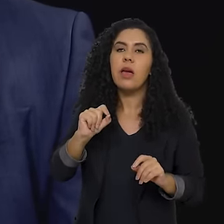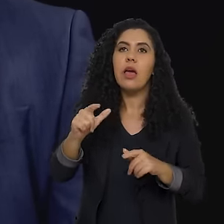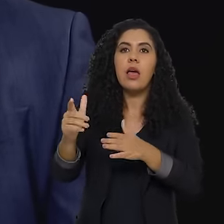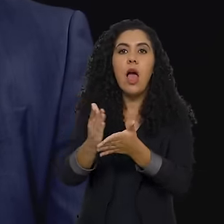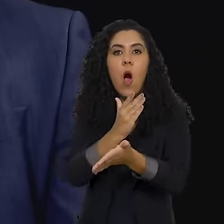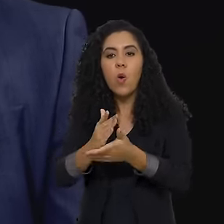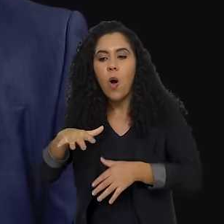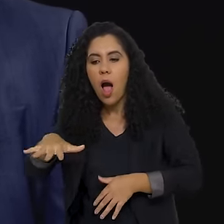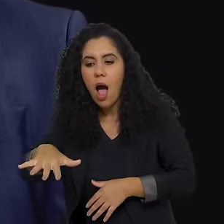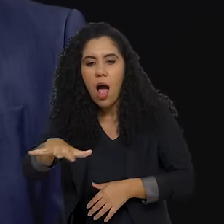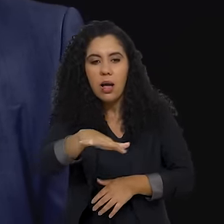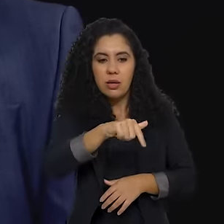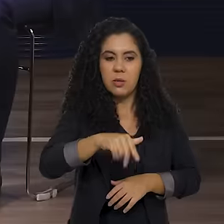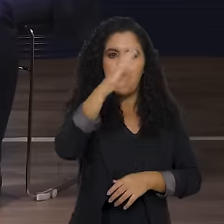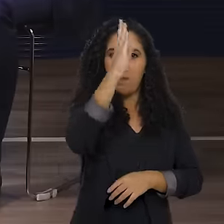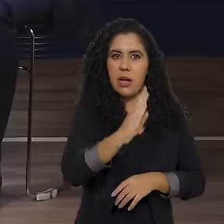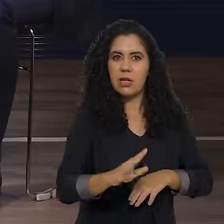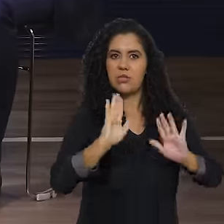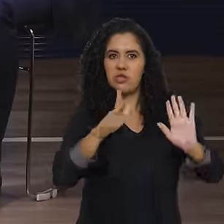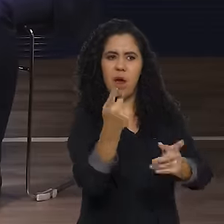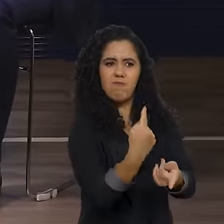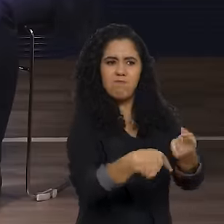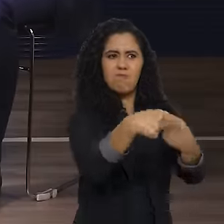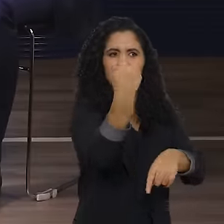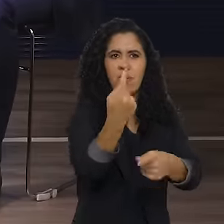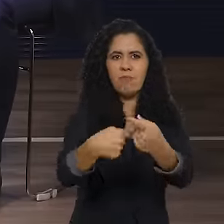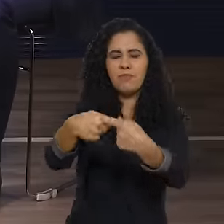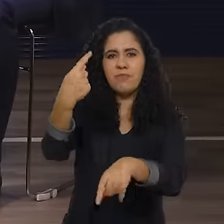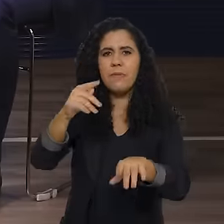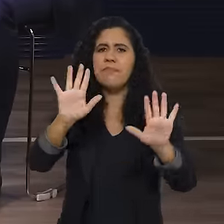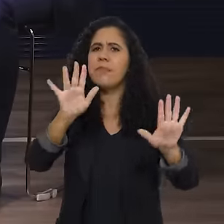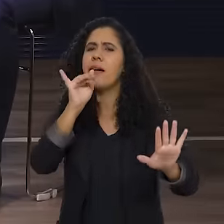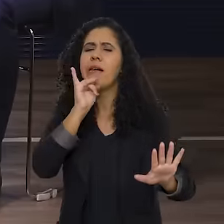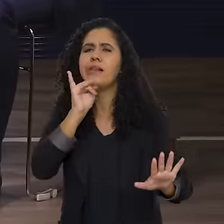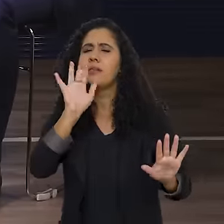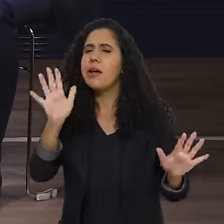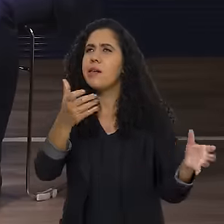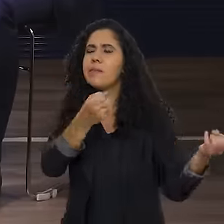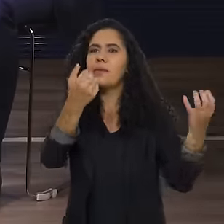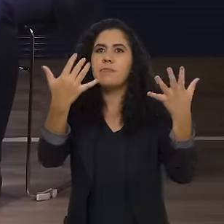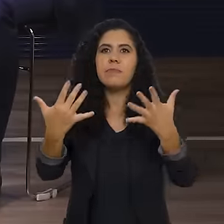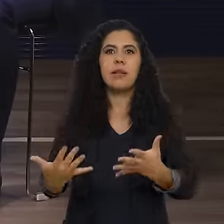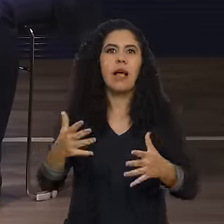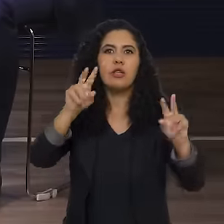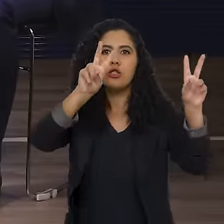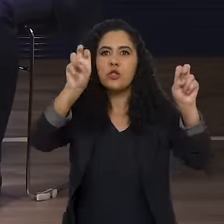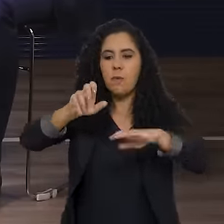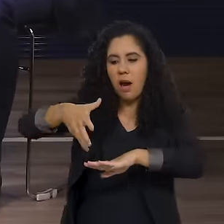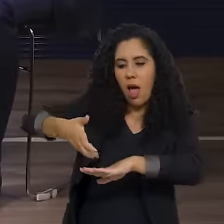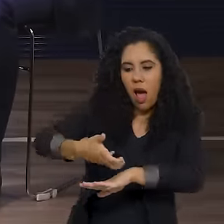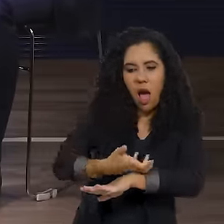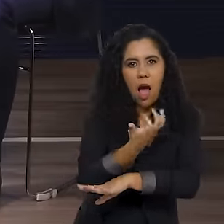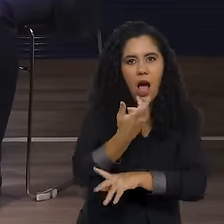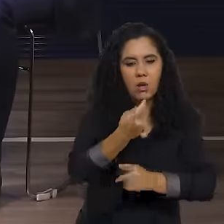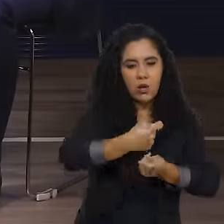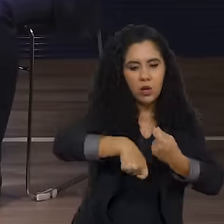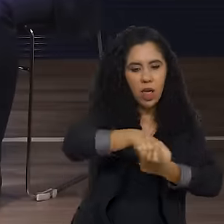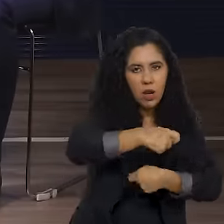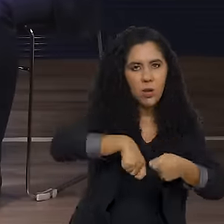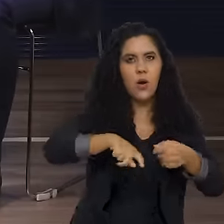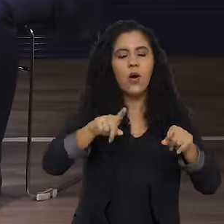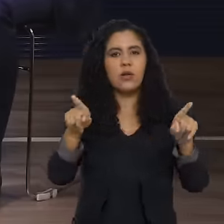Brasil hoje já é excelência, né? Se a gente falar no agronegócio, na